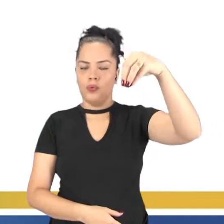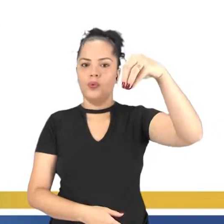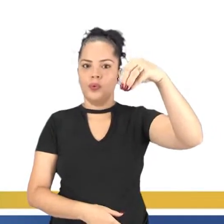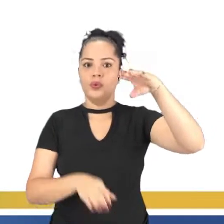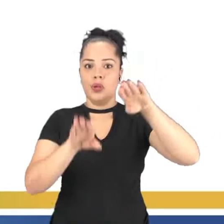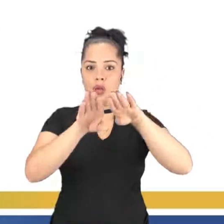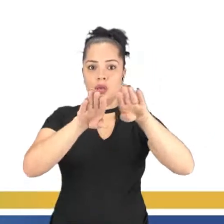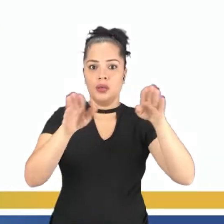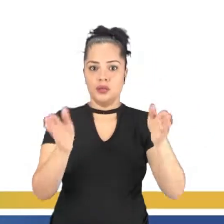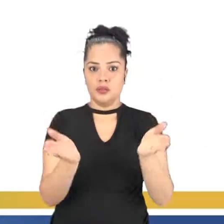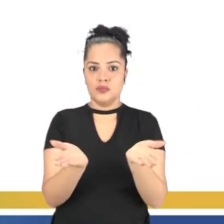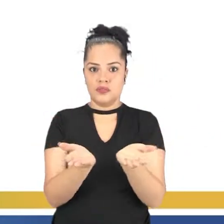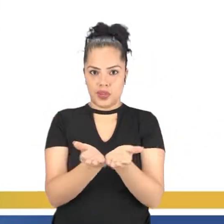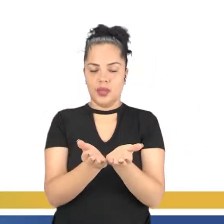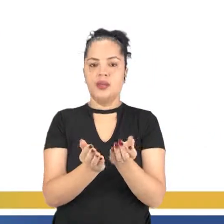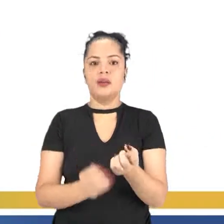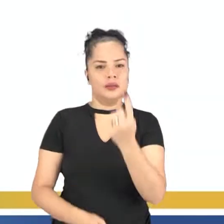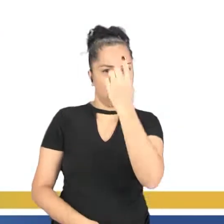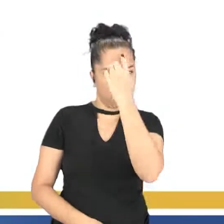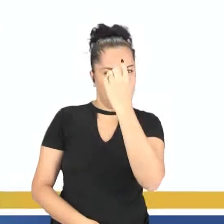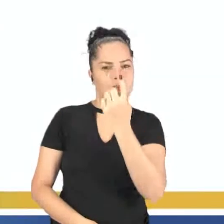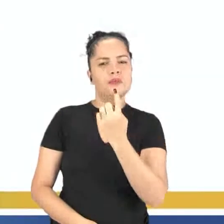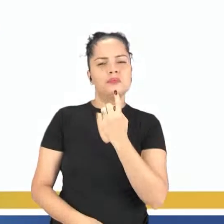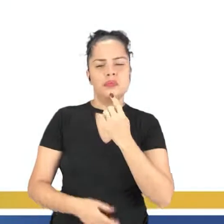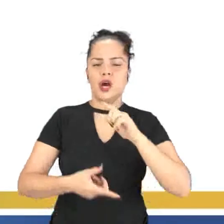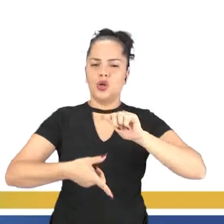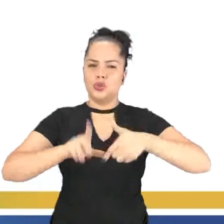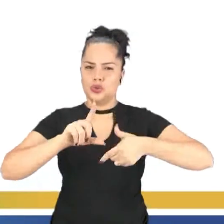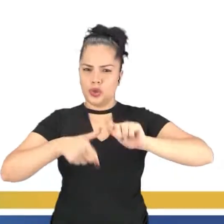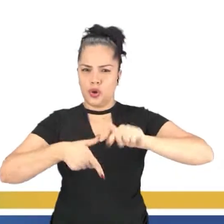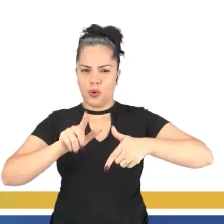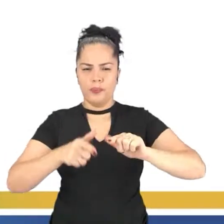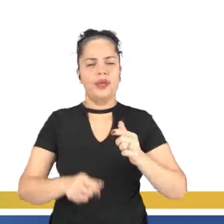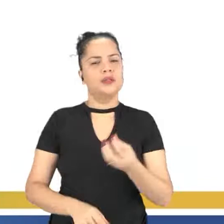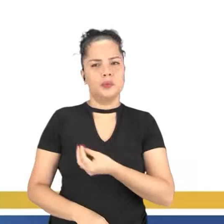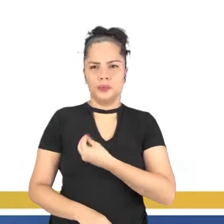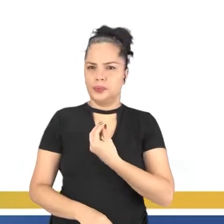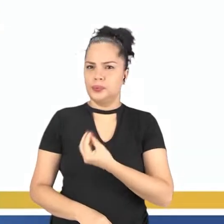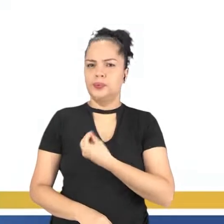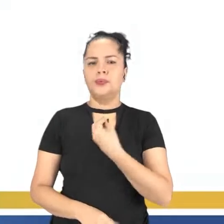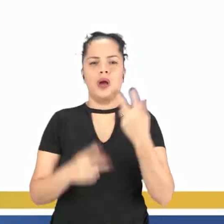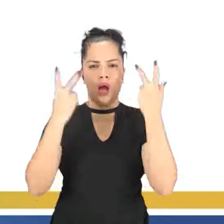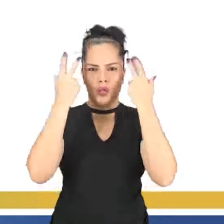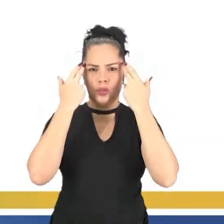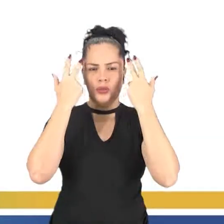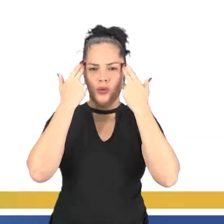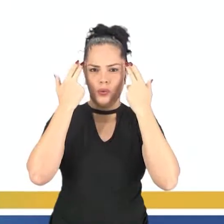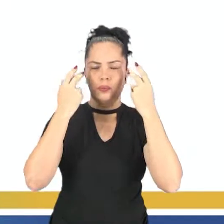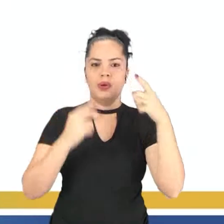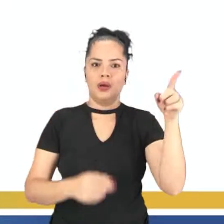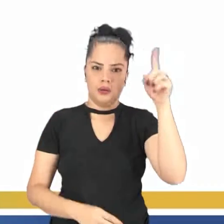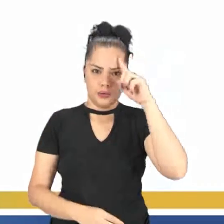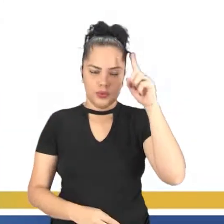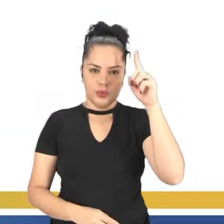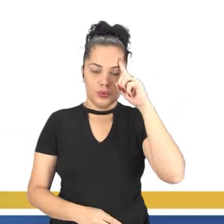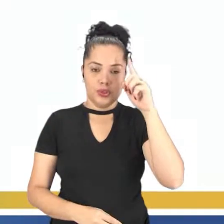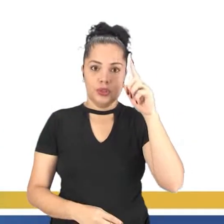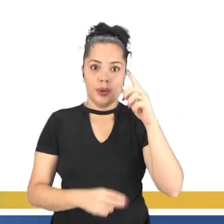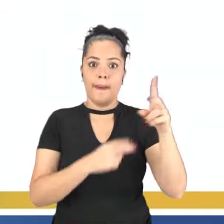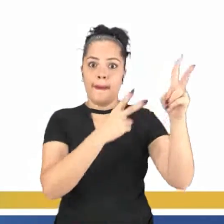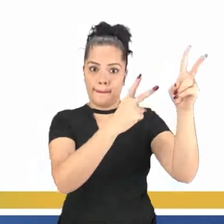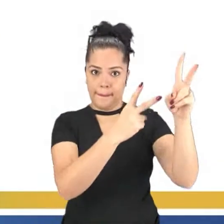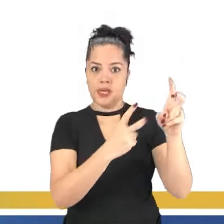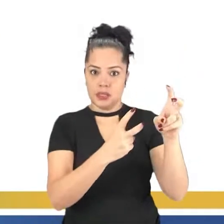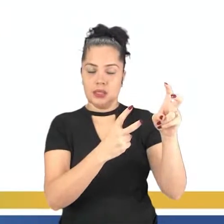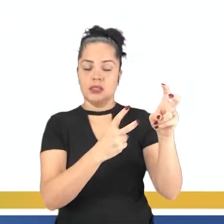Essas figuras estão presentes em nosso dia a dia com muita frequência. Gente, observe que paralelepípedo, prisma,